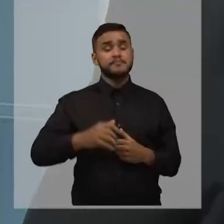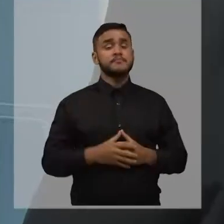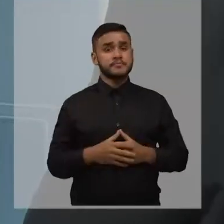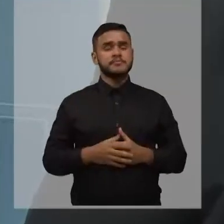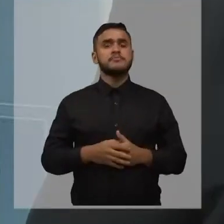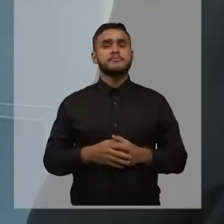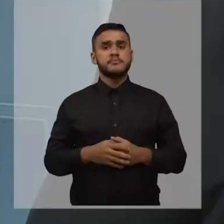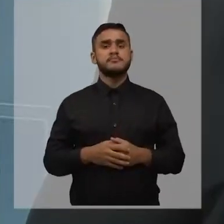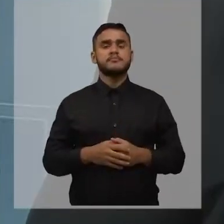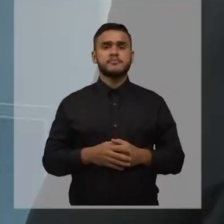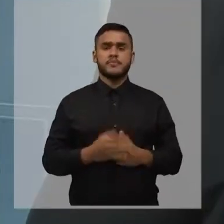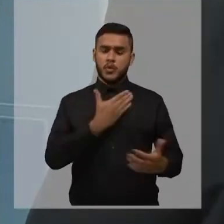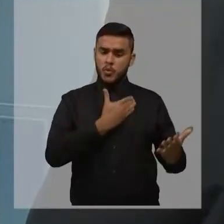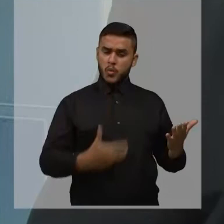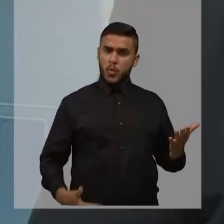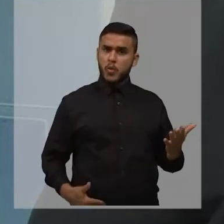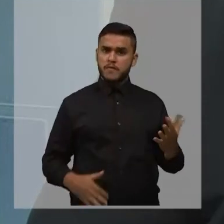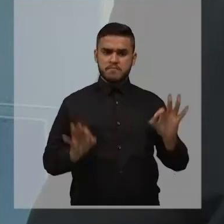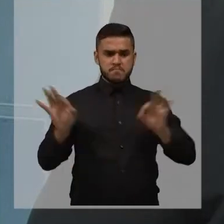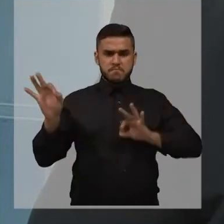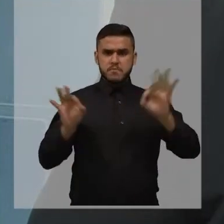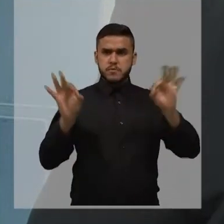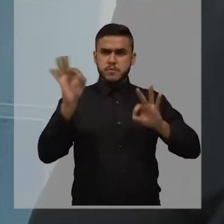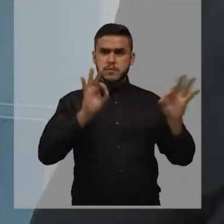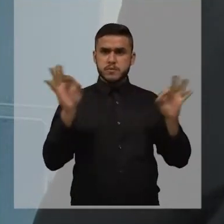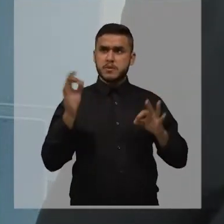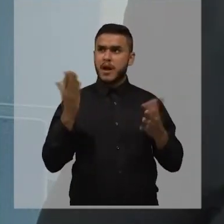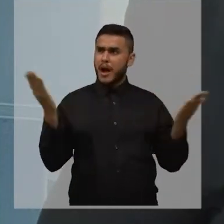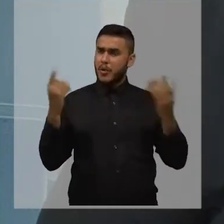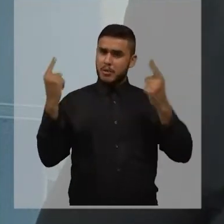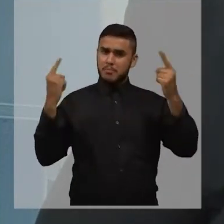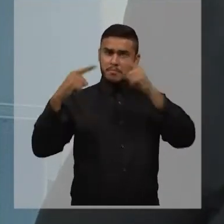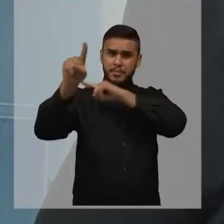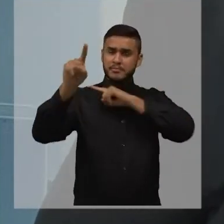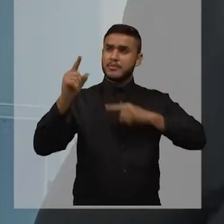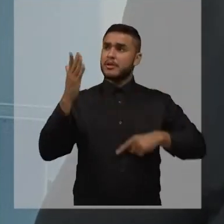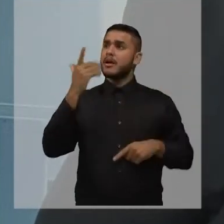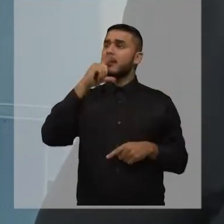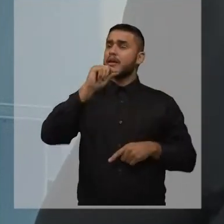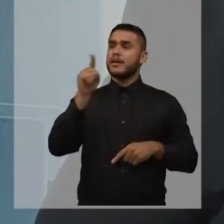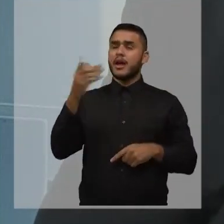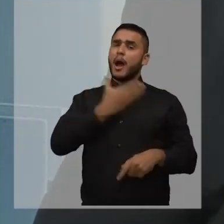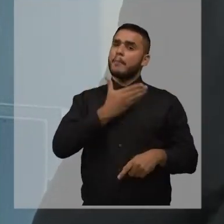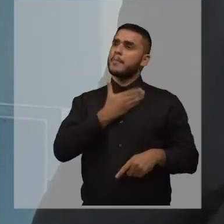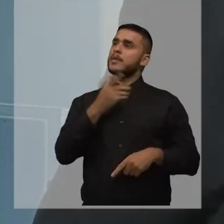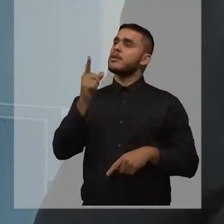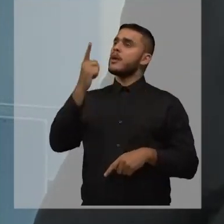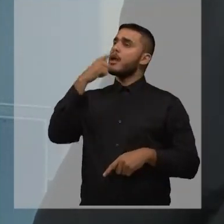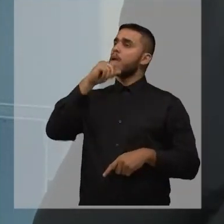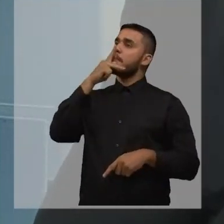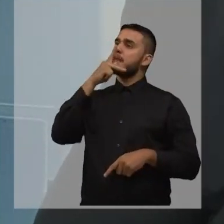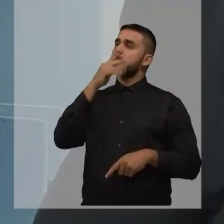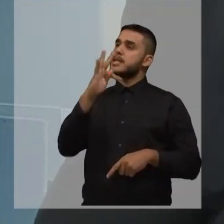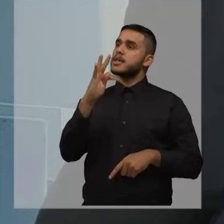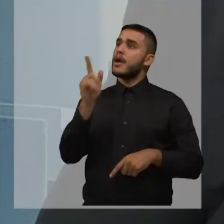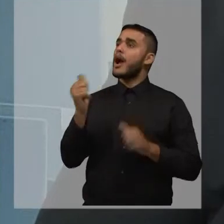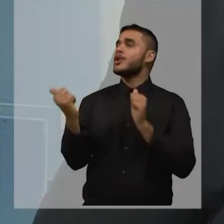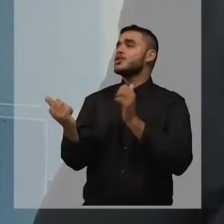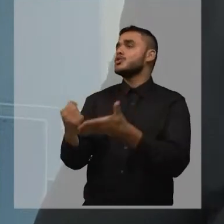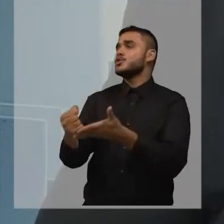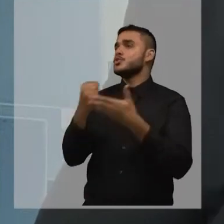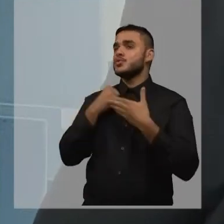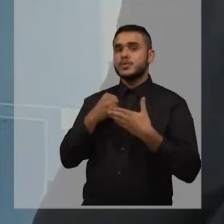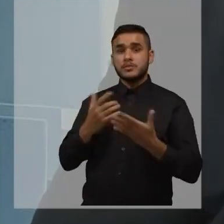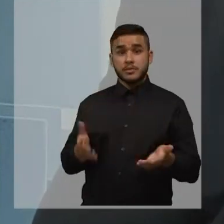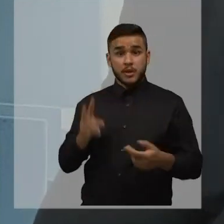fazendo enfrentamento com governos antagônicos federais. Olha, é muito fácil você governar com um amigo, cara. Por exemplo, o Cid fez um bom governo, mas o Cid tinha